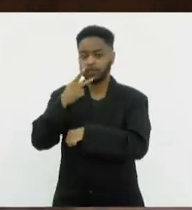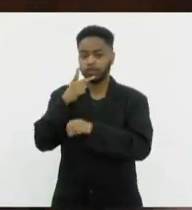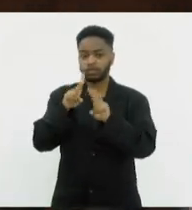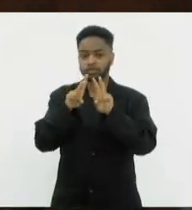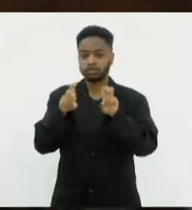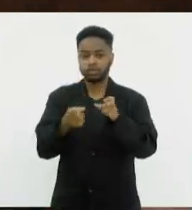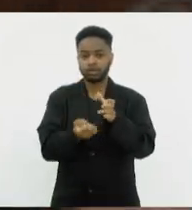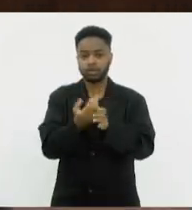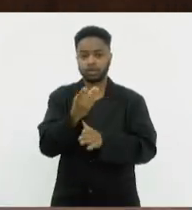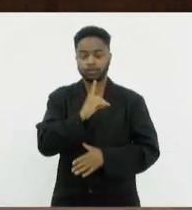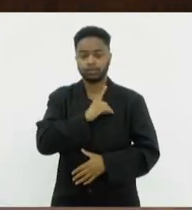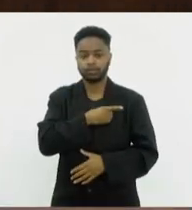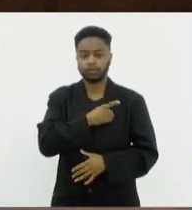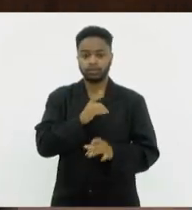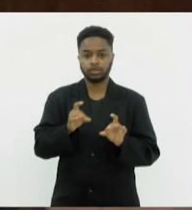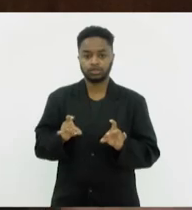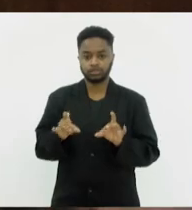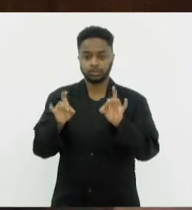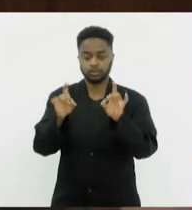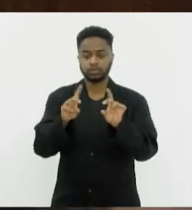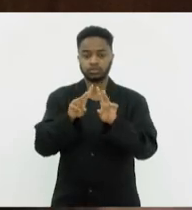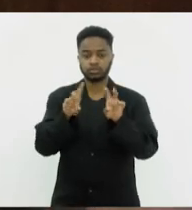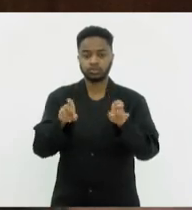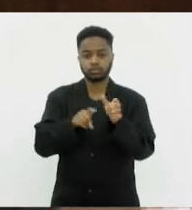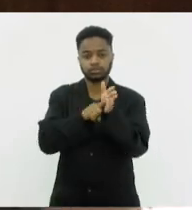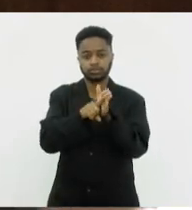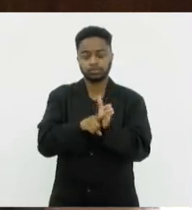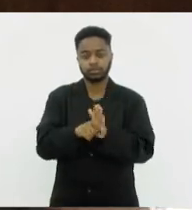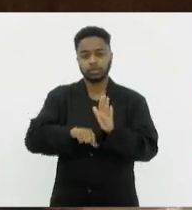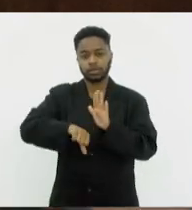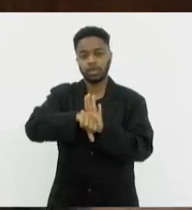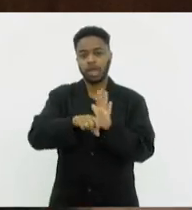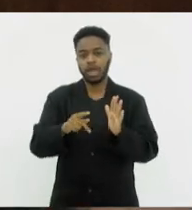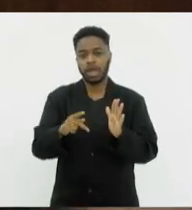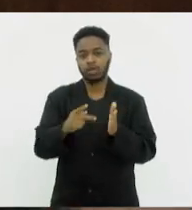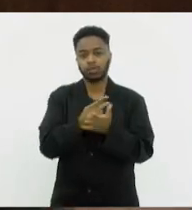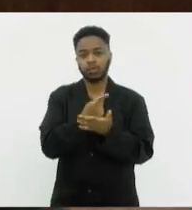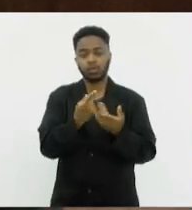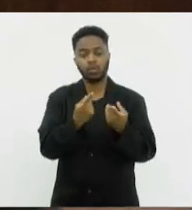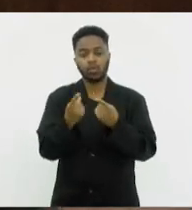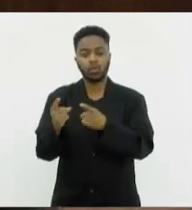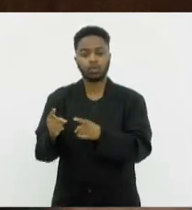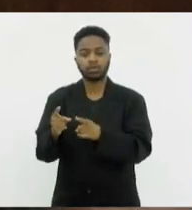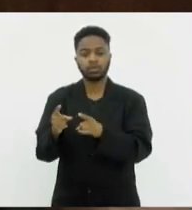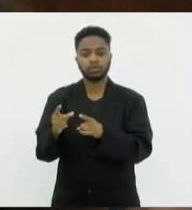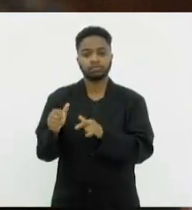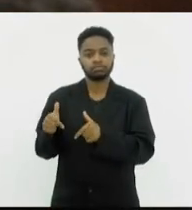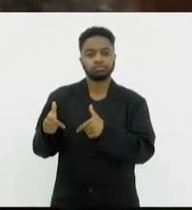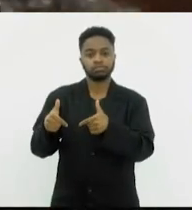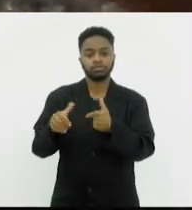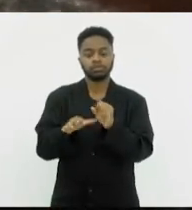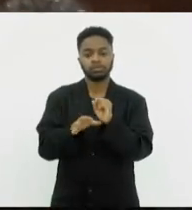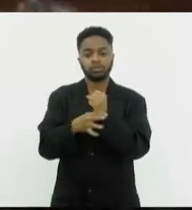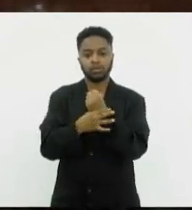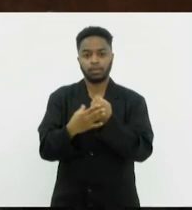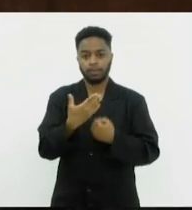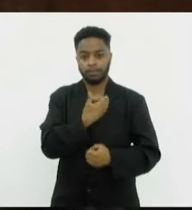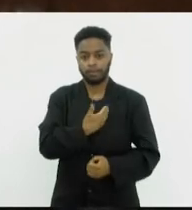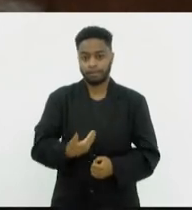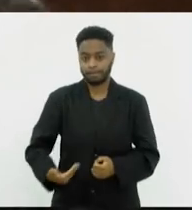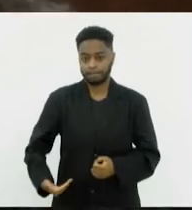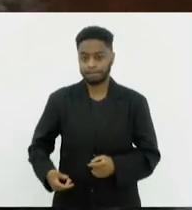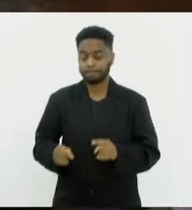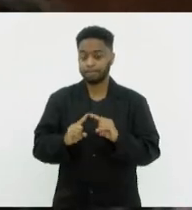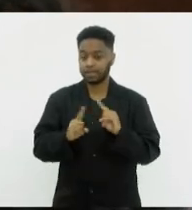de delegacia especializada na investigação de crimes cometidos contra agentes de segurança pública. Só que já está